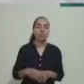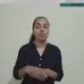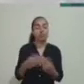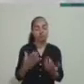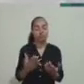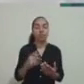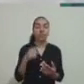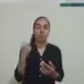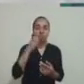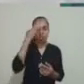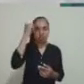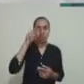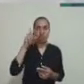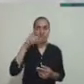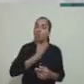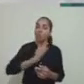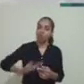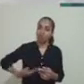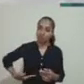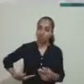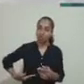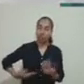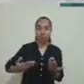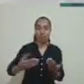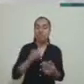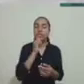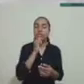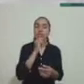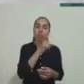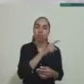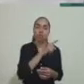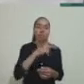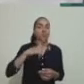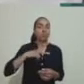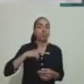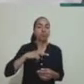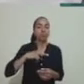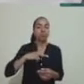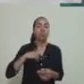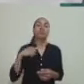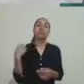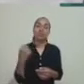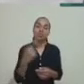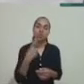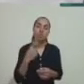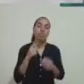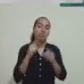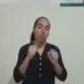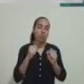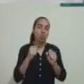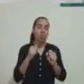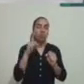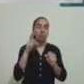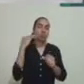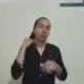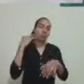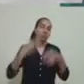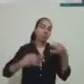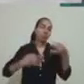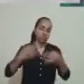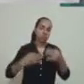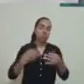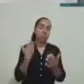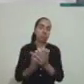convencer o governador, mas se por um acaso a Sabesp for privatizada, nós temos como recorrer, isso já está sendo estudado por grandes grupos